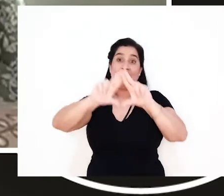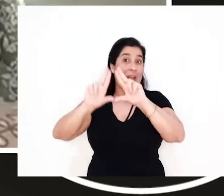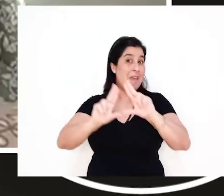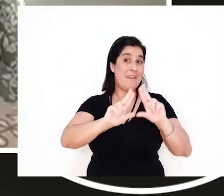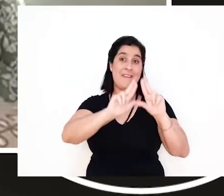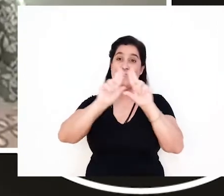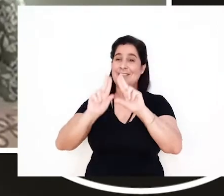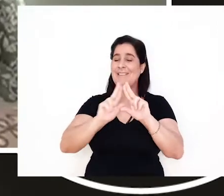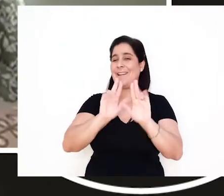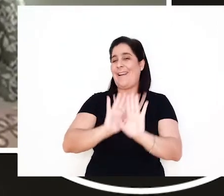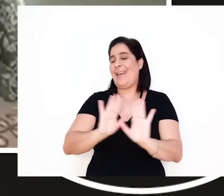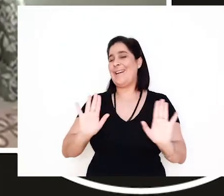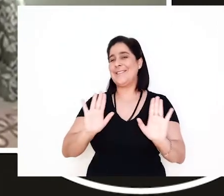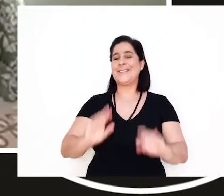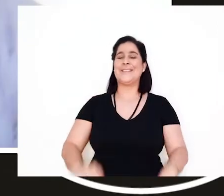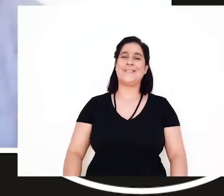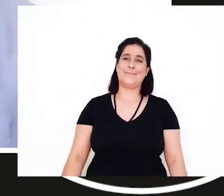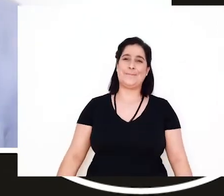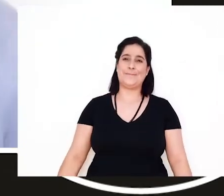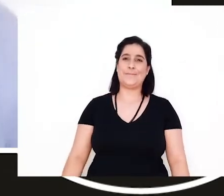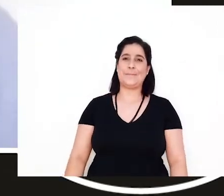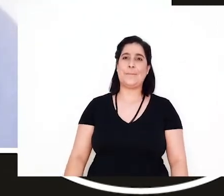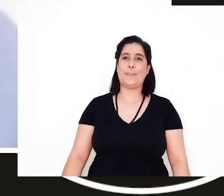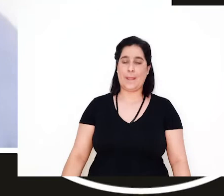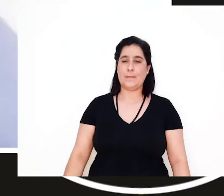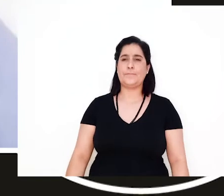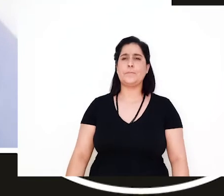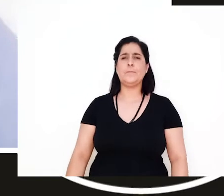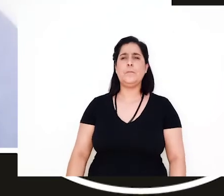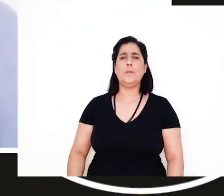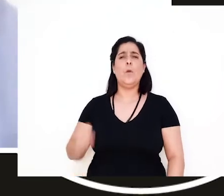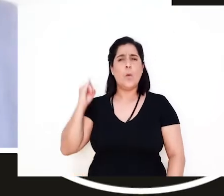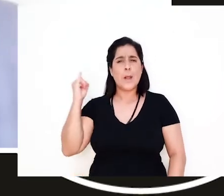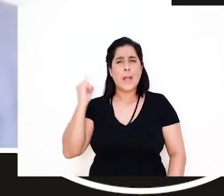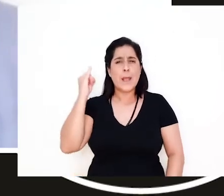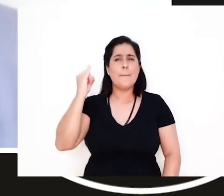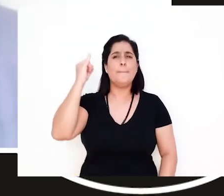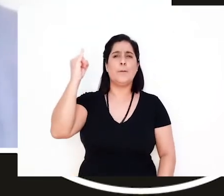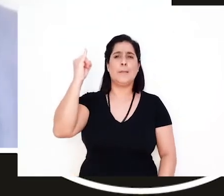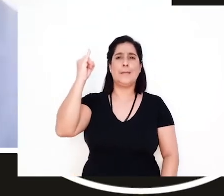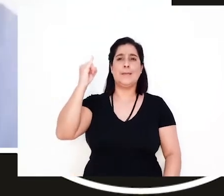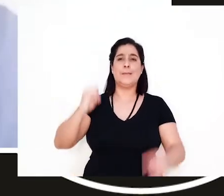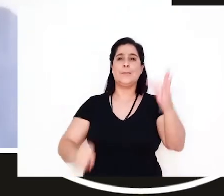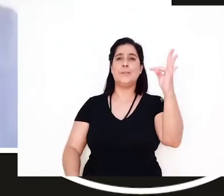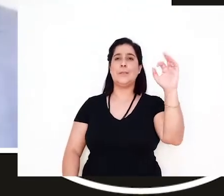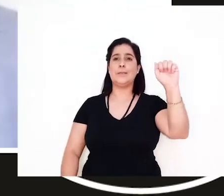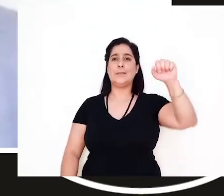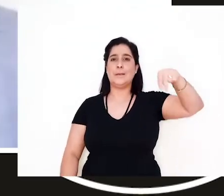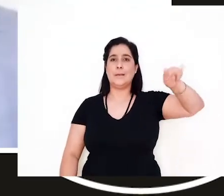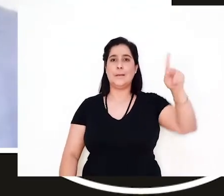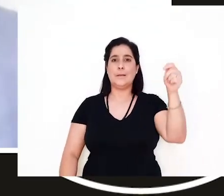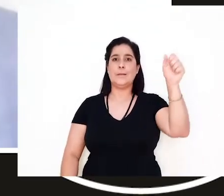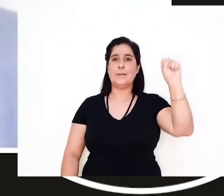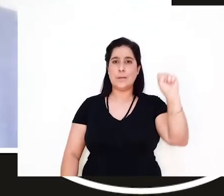uma coisinha, do papel toalha. Uma característica básica que as tanhas da minha vida têm em comum é a coragem.